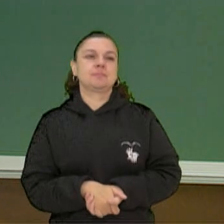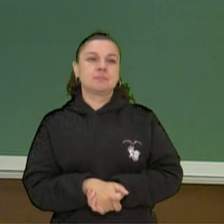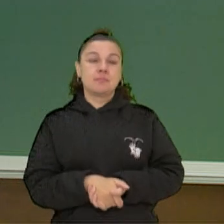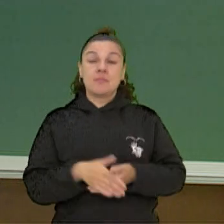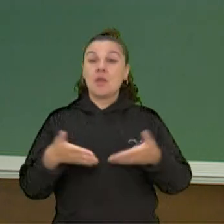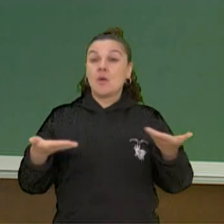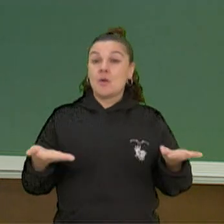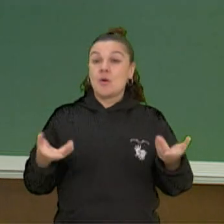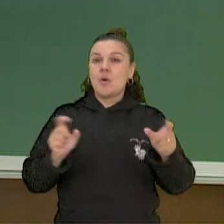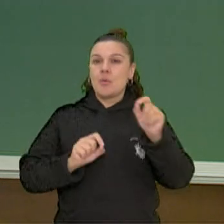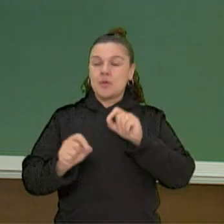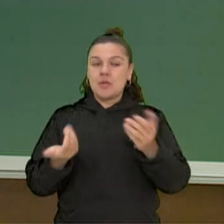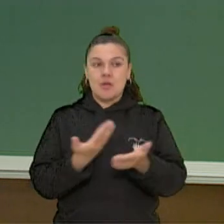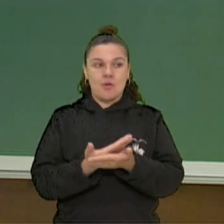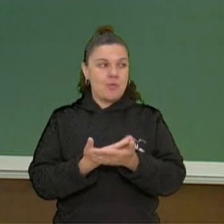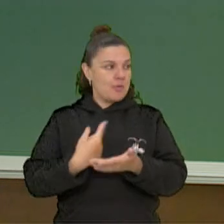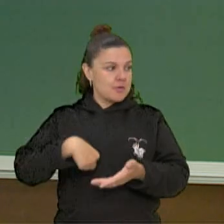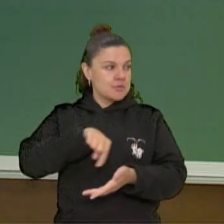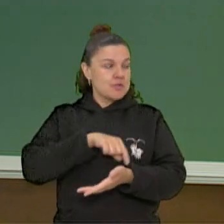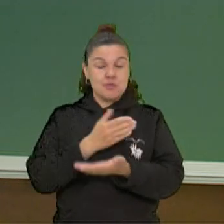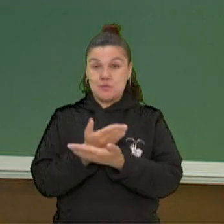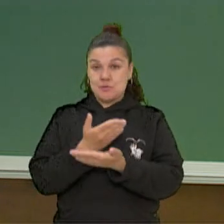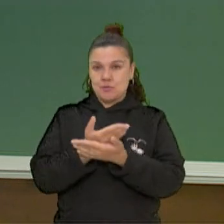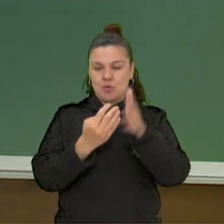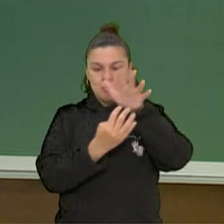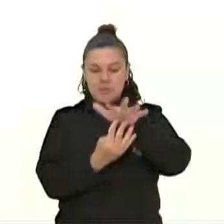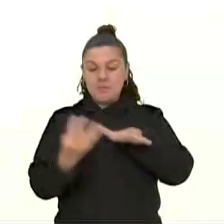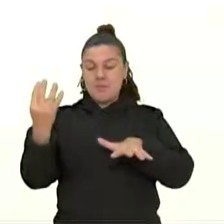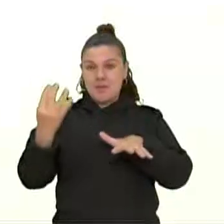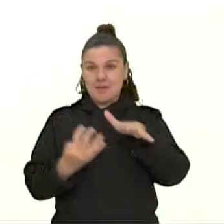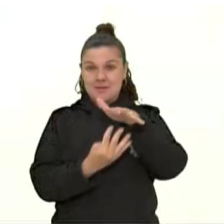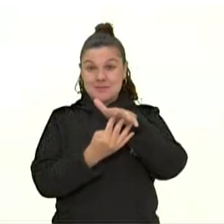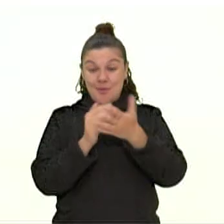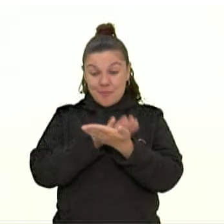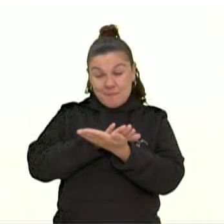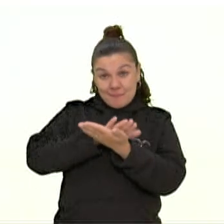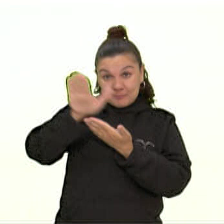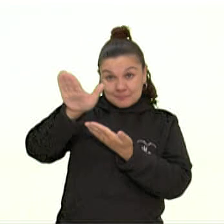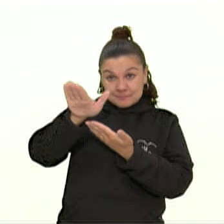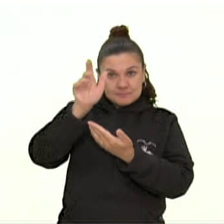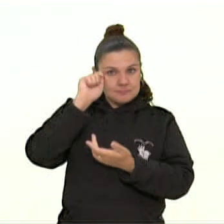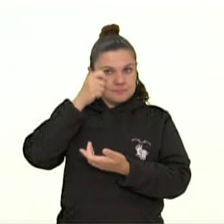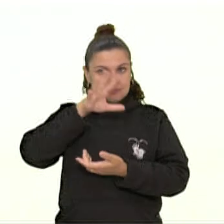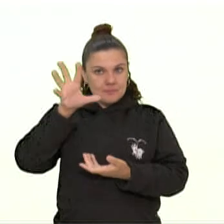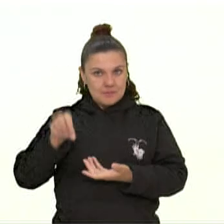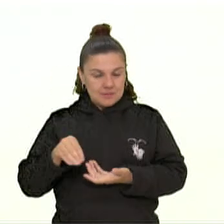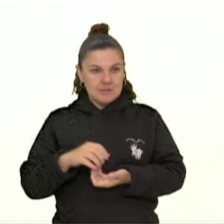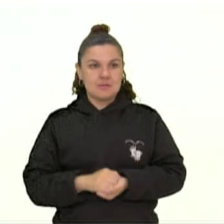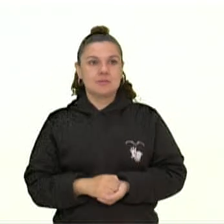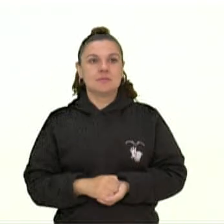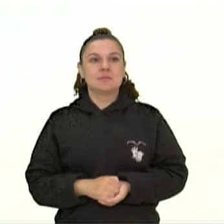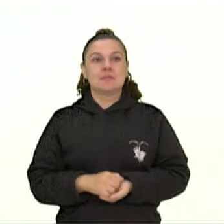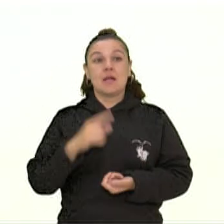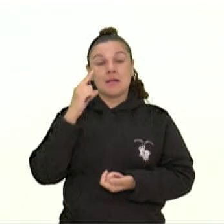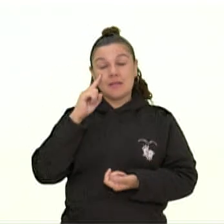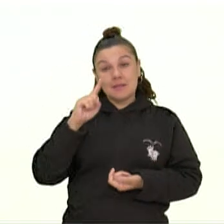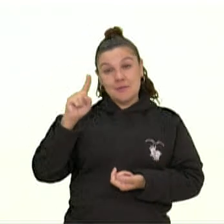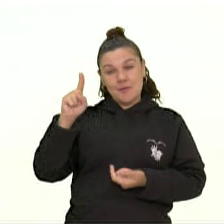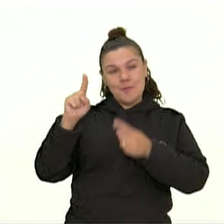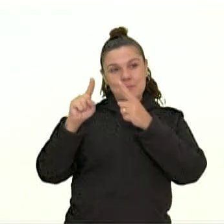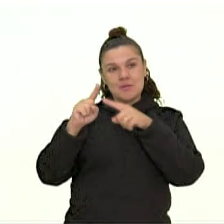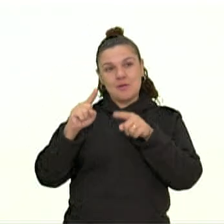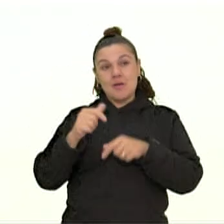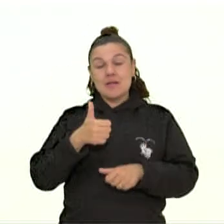continente. Então hoje falamos aí sobre as migrações e os refugiados no continente africano, né? Tem aqui um mapa para